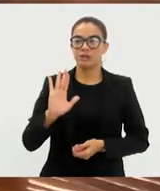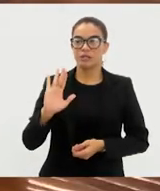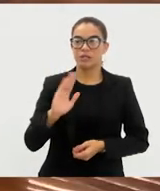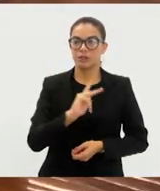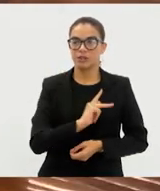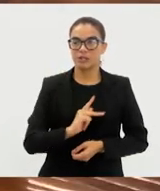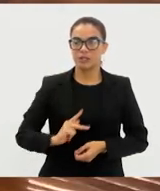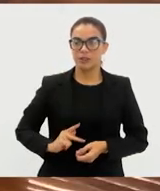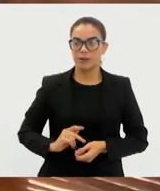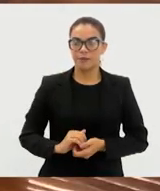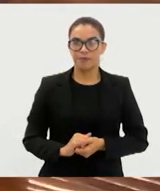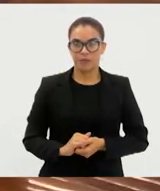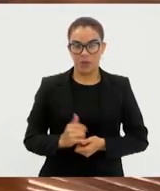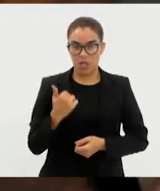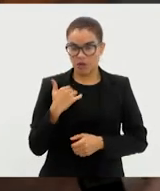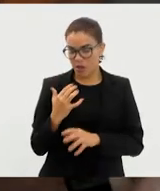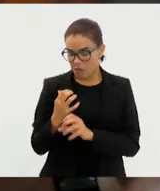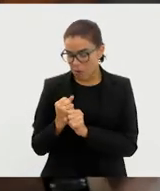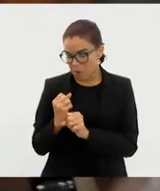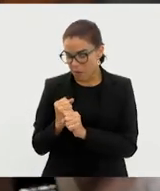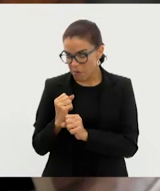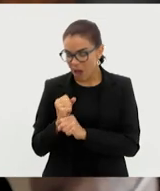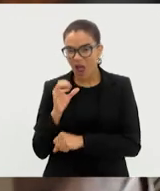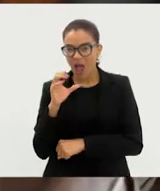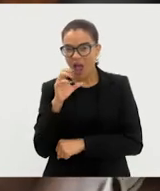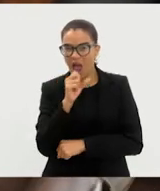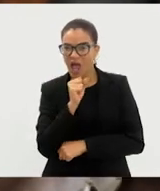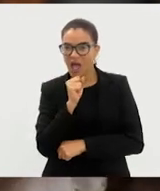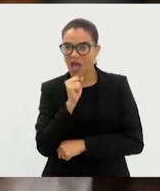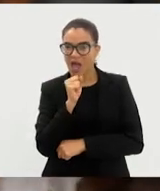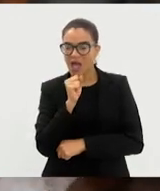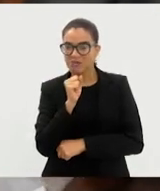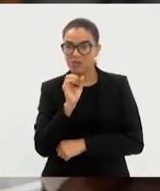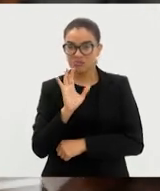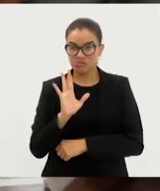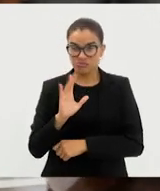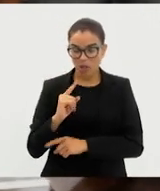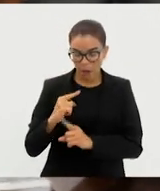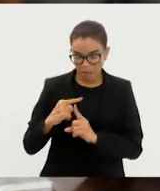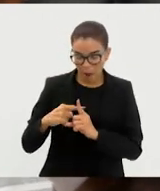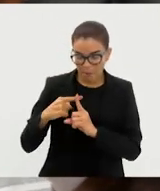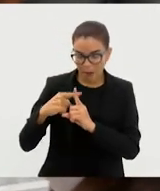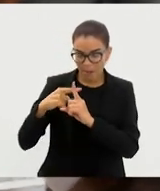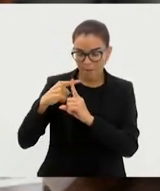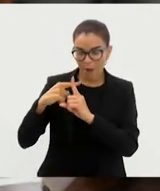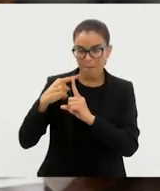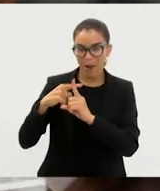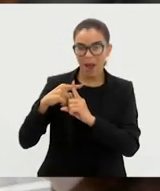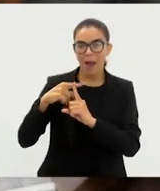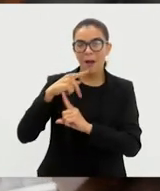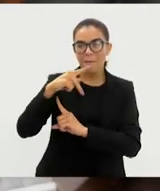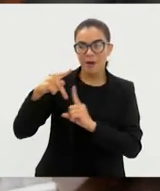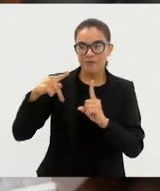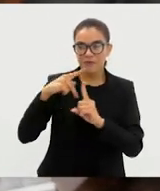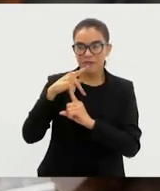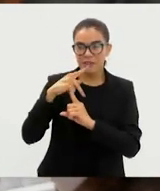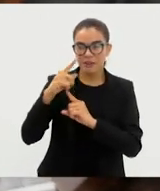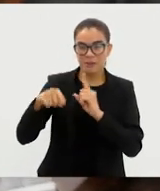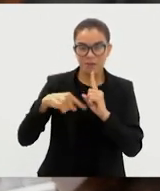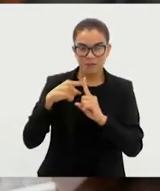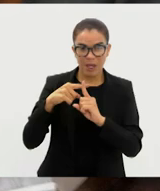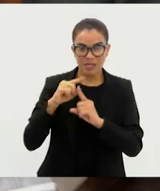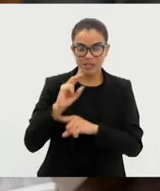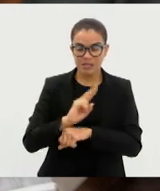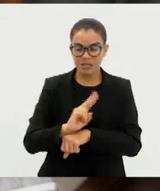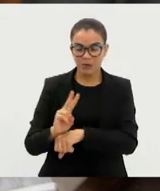por favor, eu fiz aqui umas continhas rápidas. Se eu só somar a Previdência Social, a Segurança